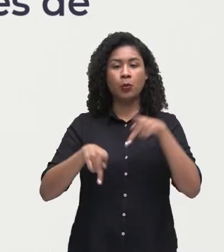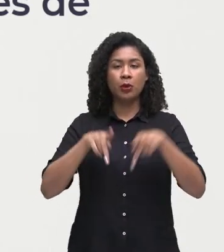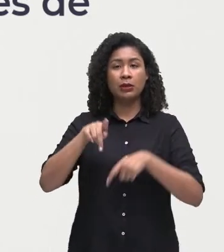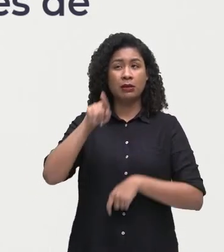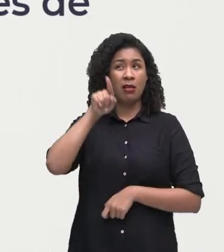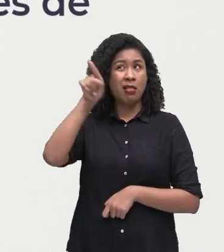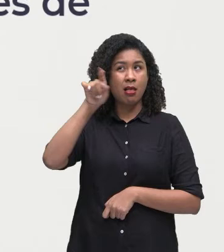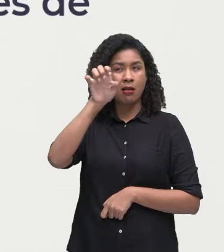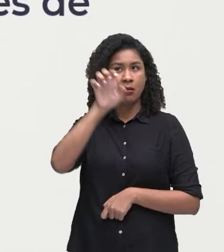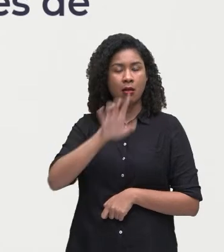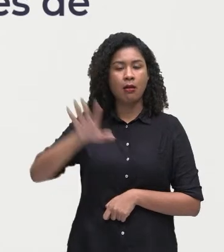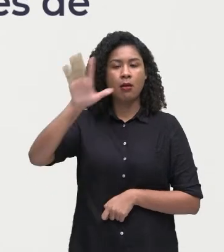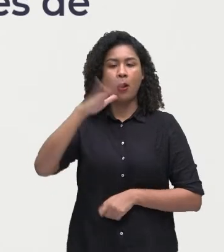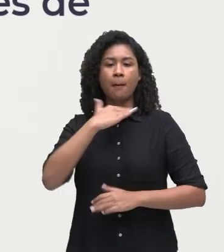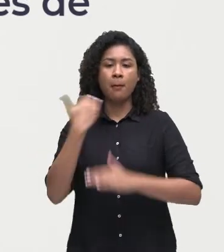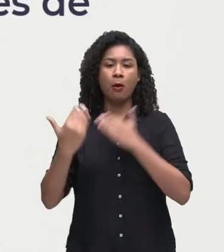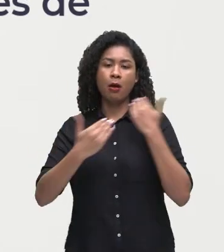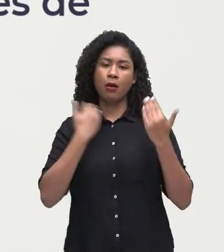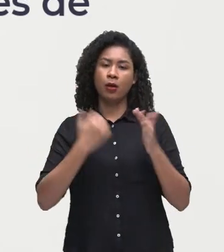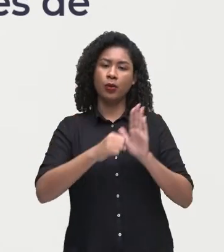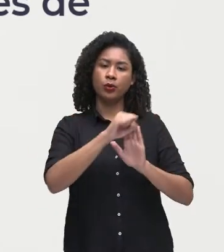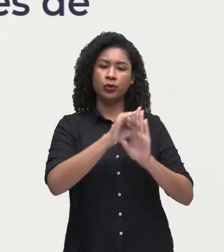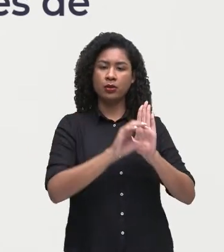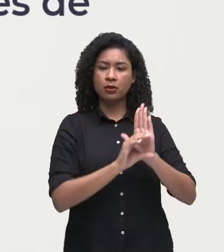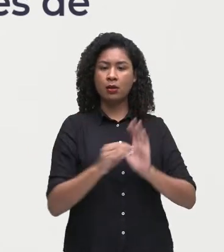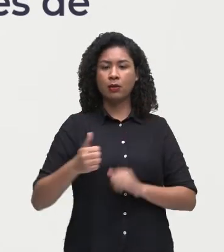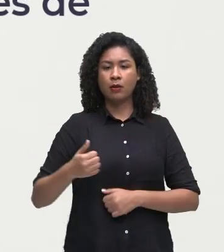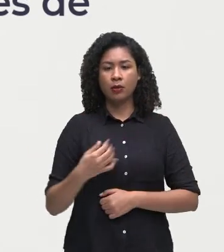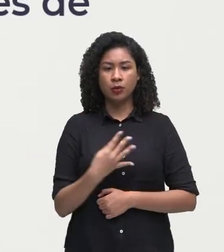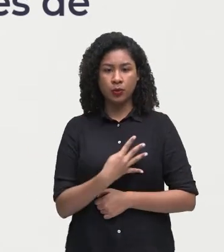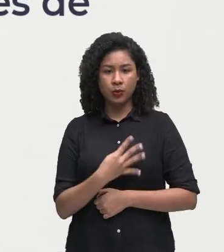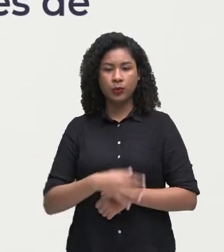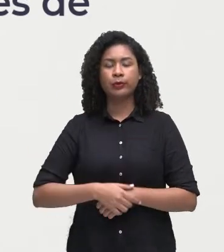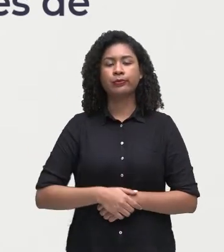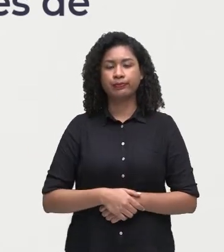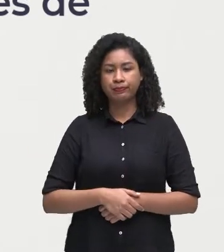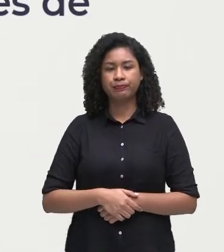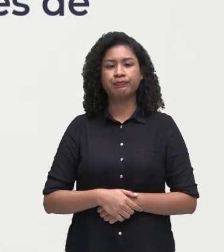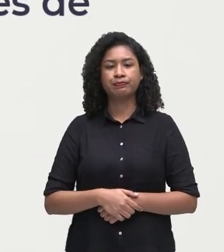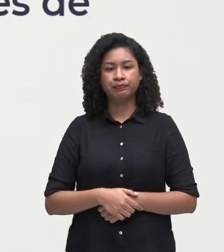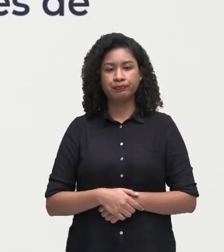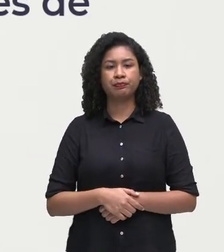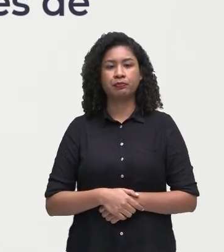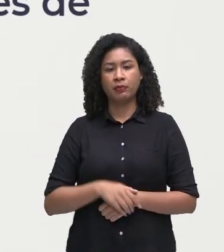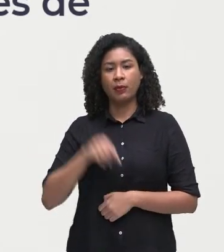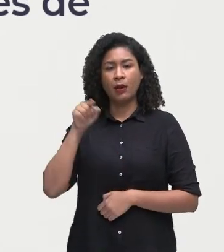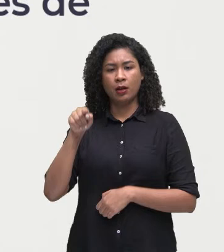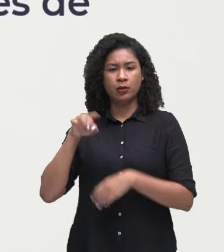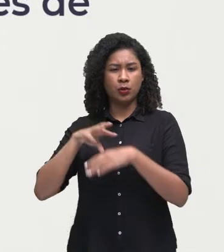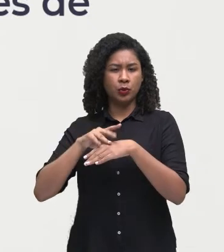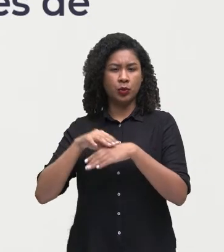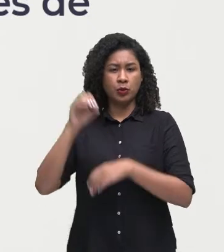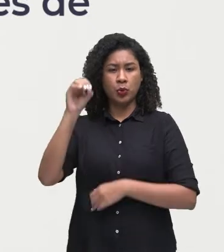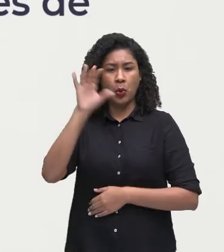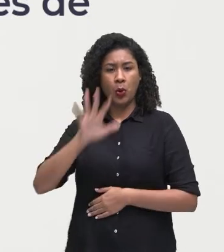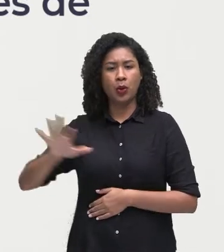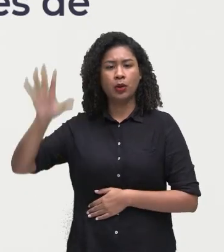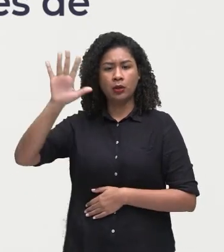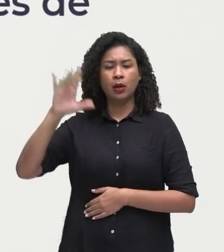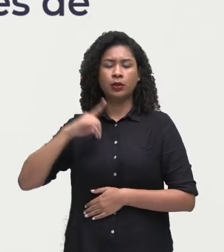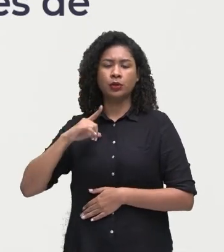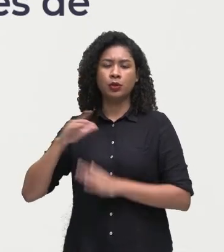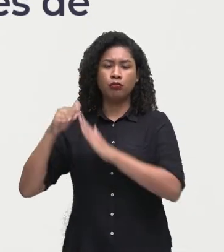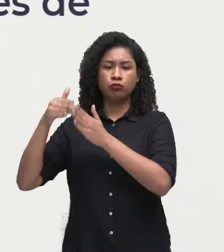século XIV. Acredita-se que a doença foi trazida do Oriente através de navios